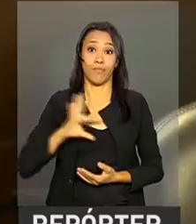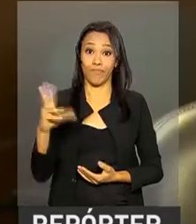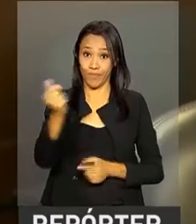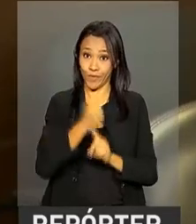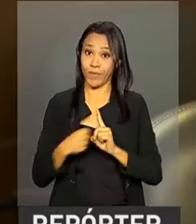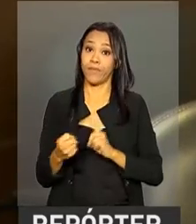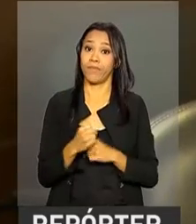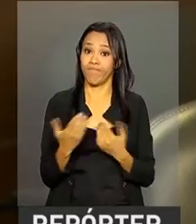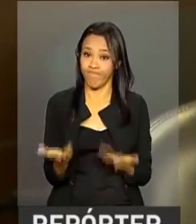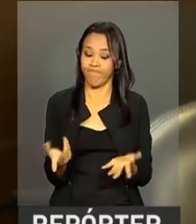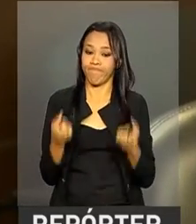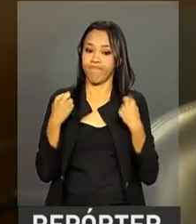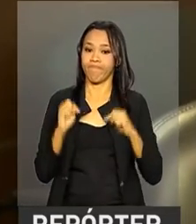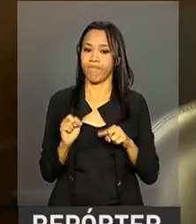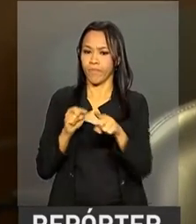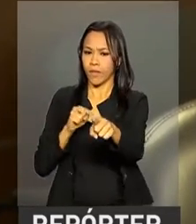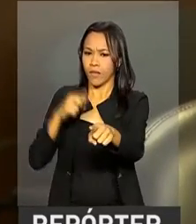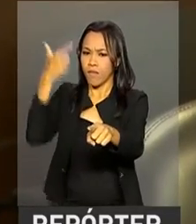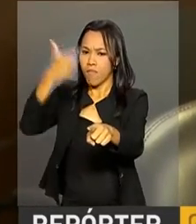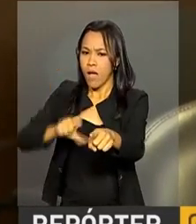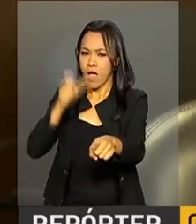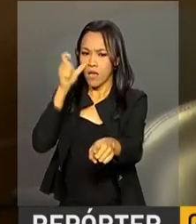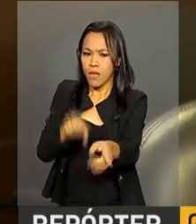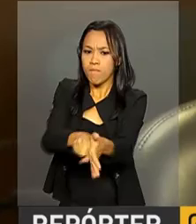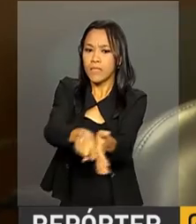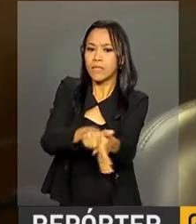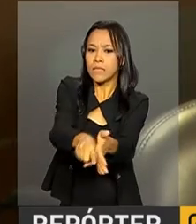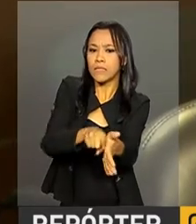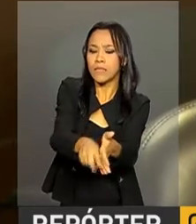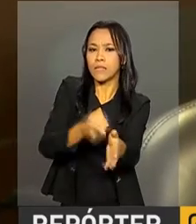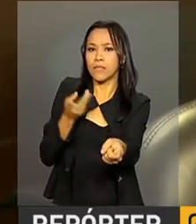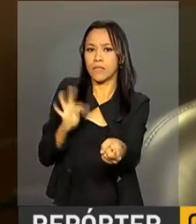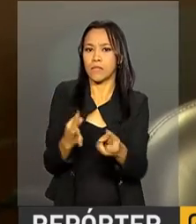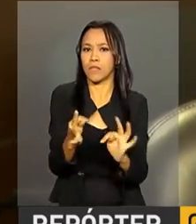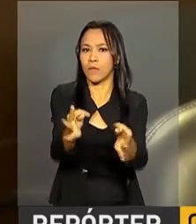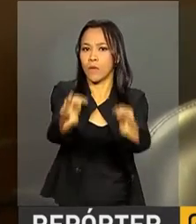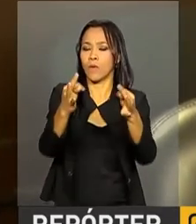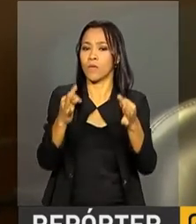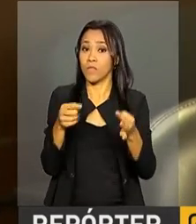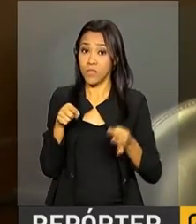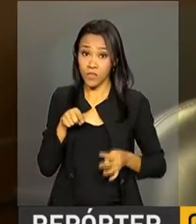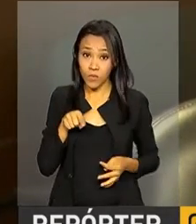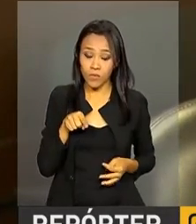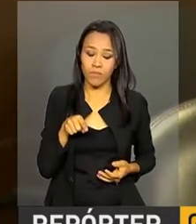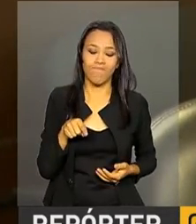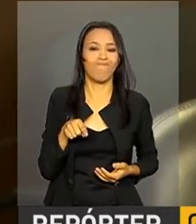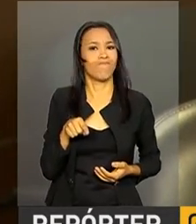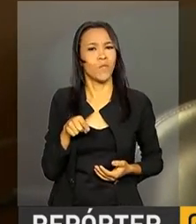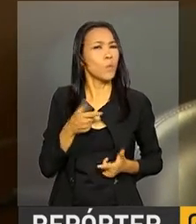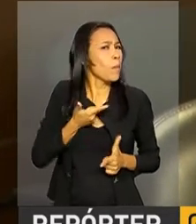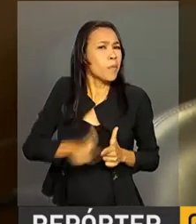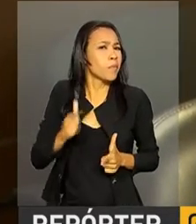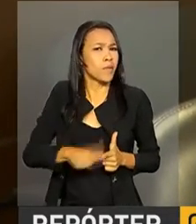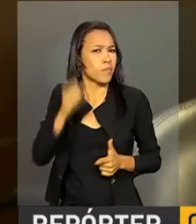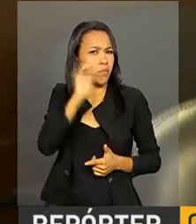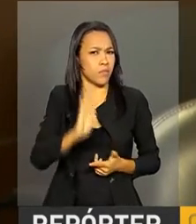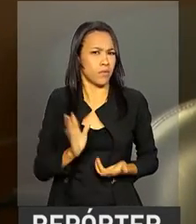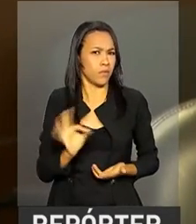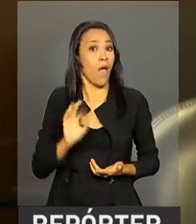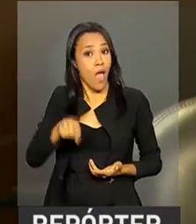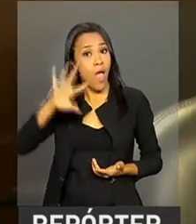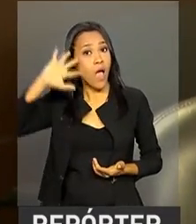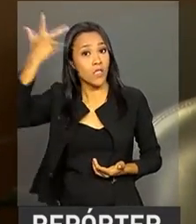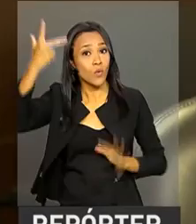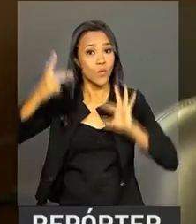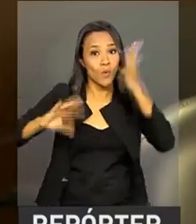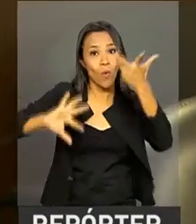investir mais na pesquisa científica tecnológica e inovação que são donos não são problemas para o país são soluções